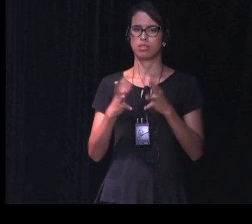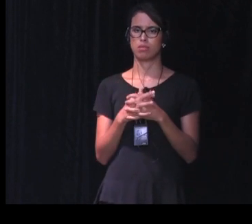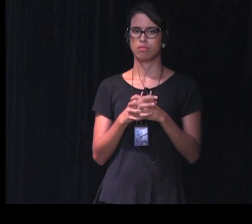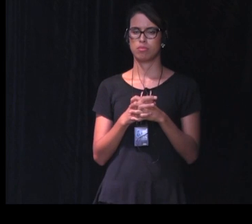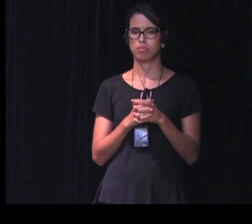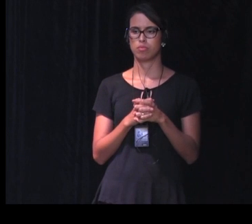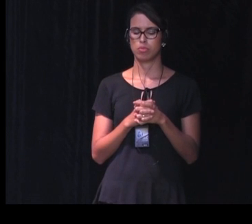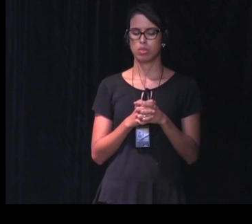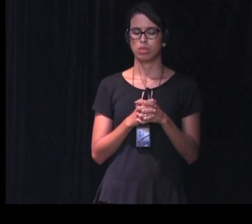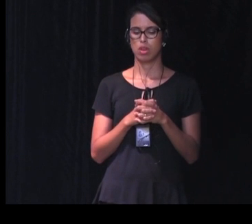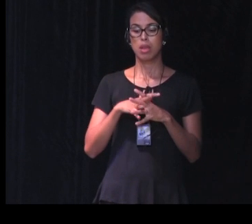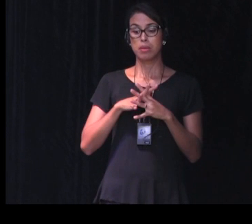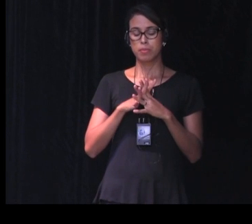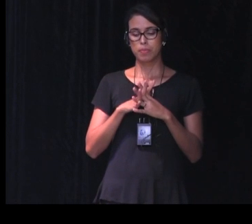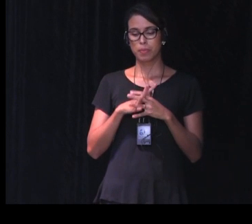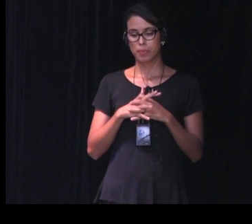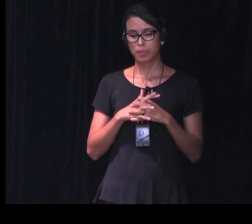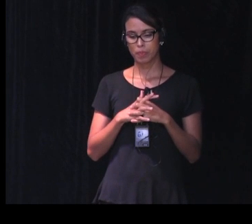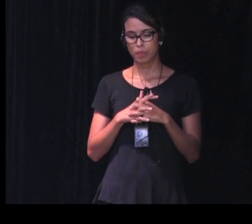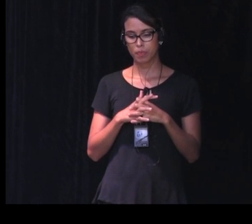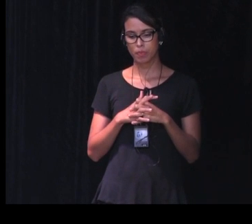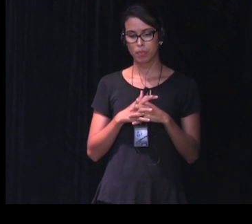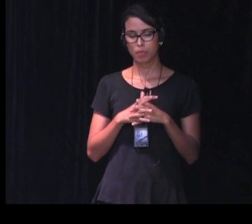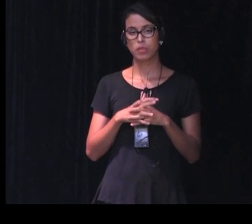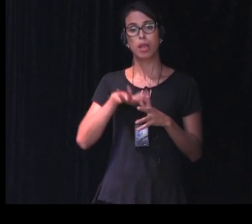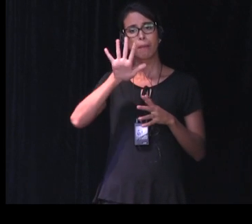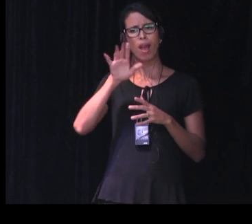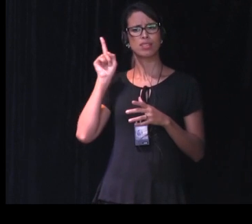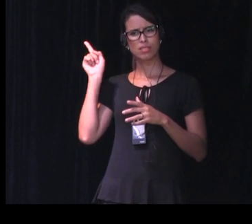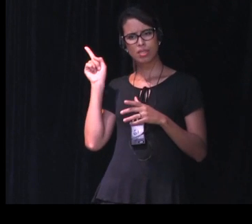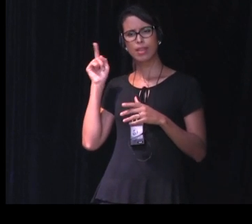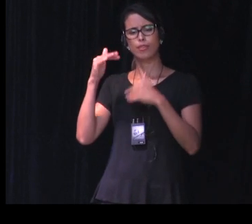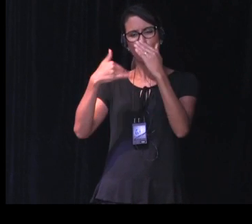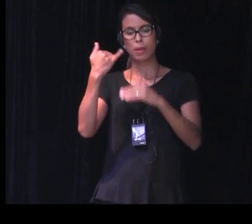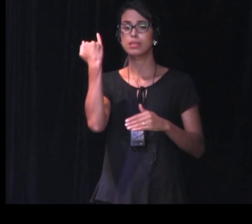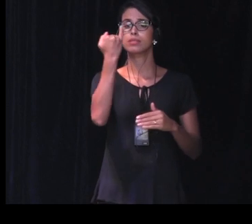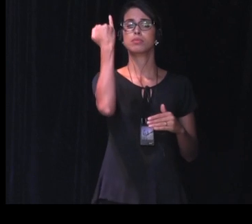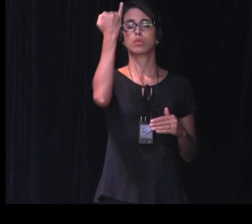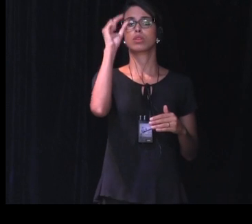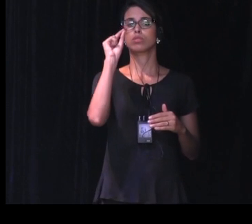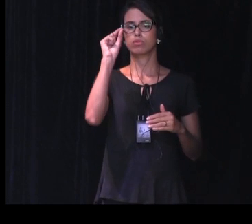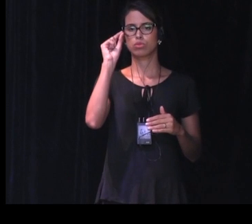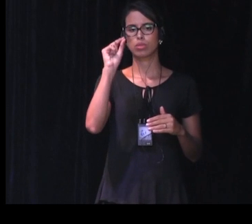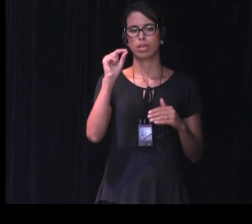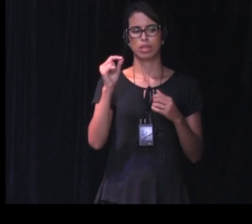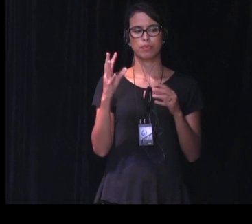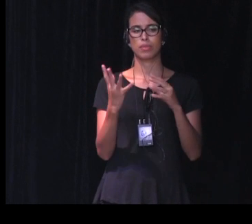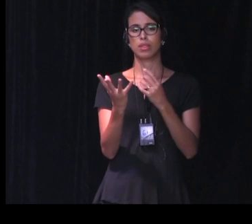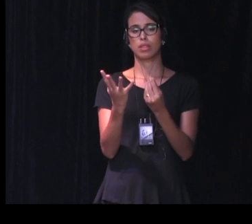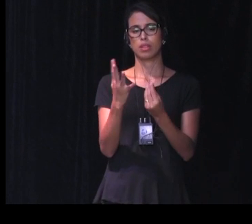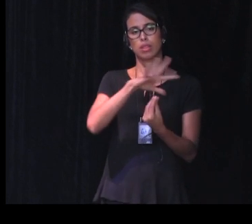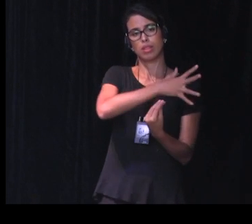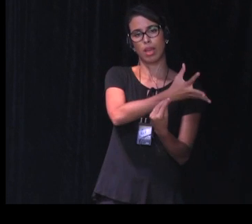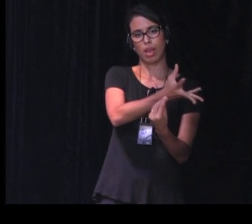que o de Cláudio Gay. Mas ele começa a ter importância uma coisa